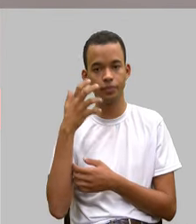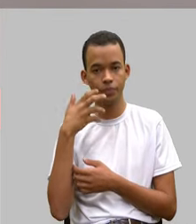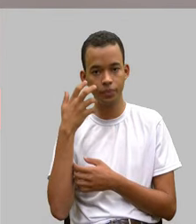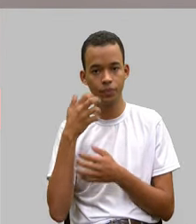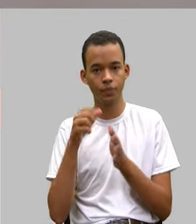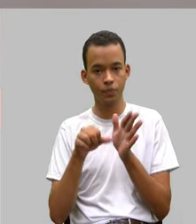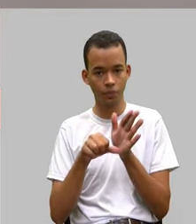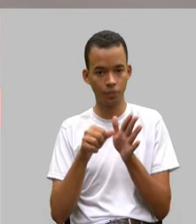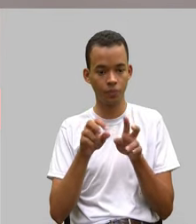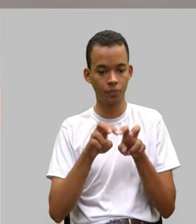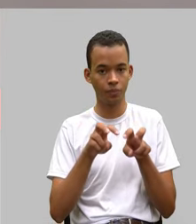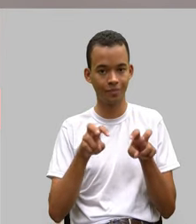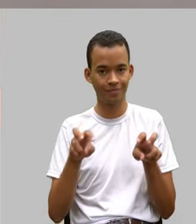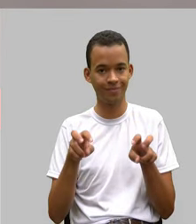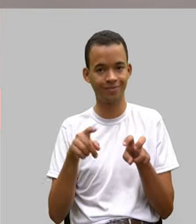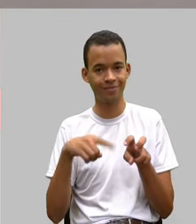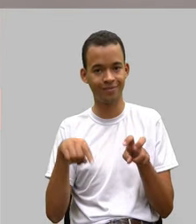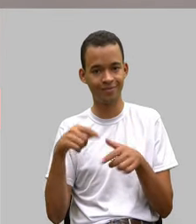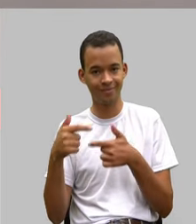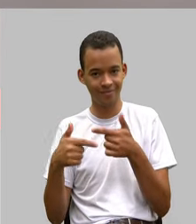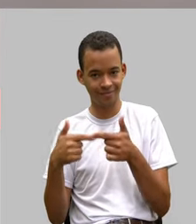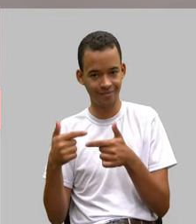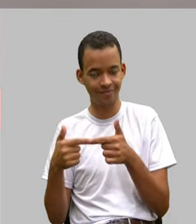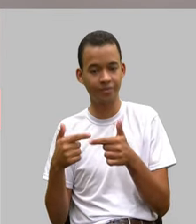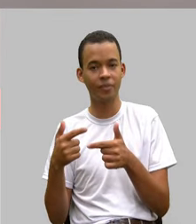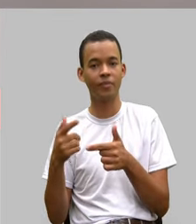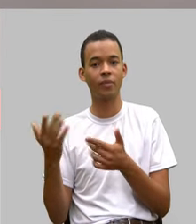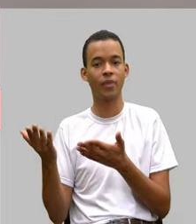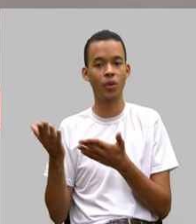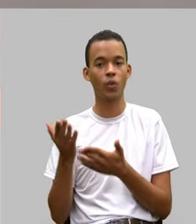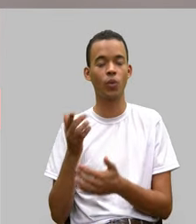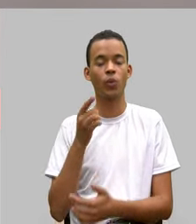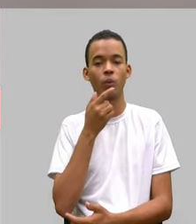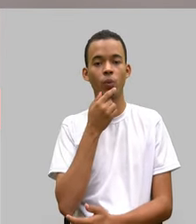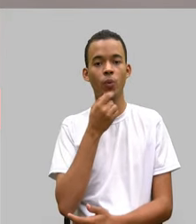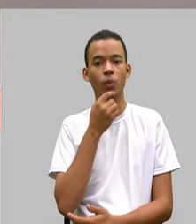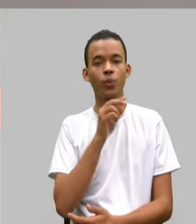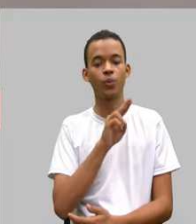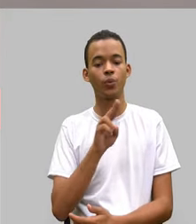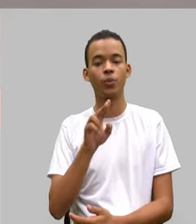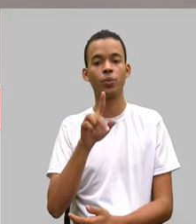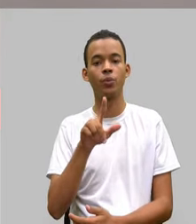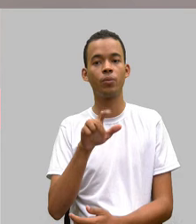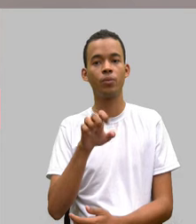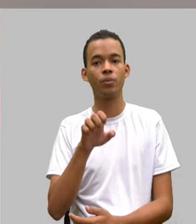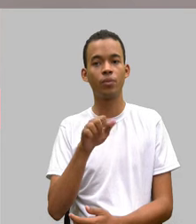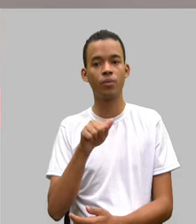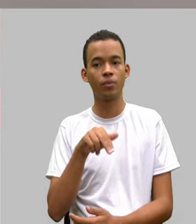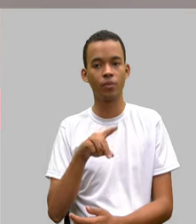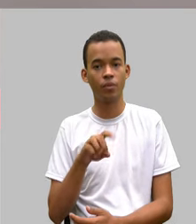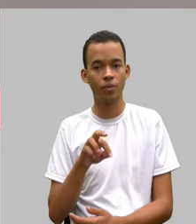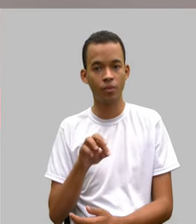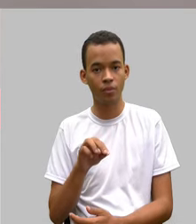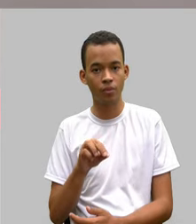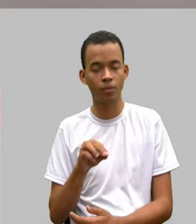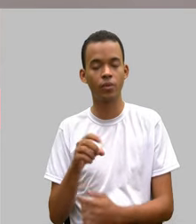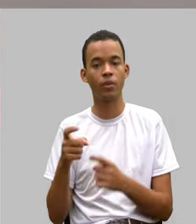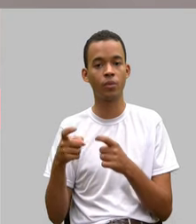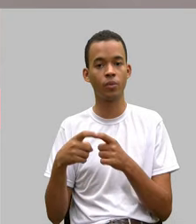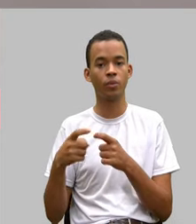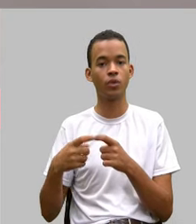mesa de trabalho passamos a palavra ao Senor Leandro Cruz Ramirez da Silva médico cirurgião